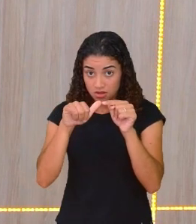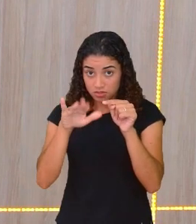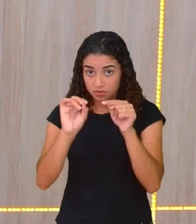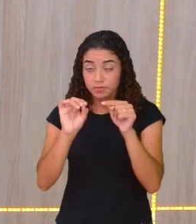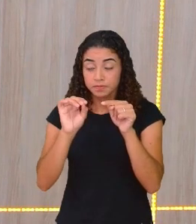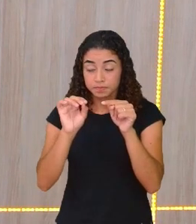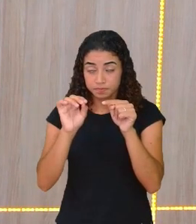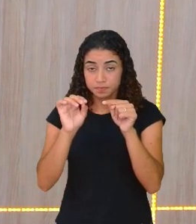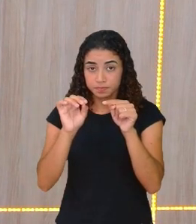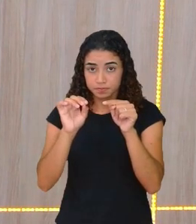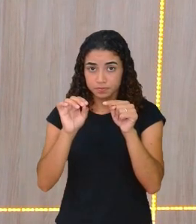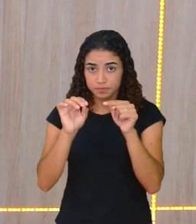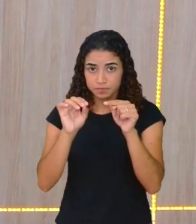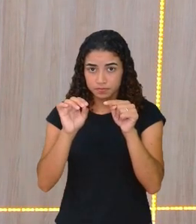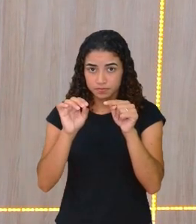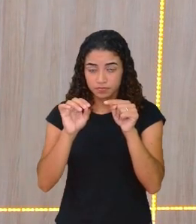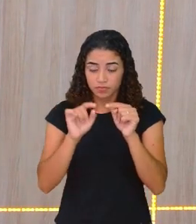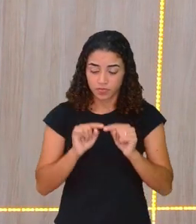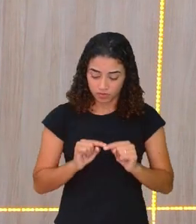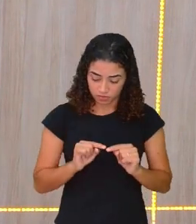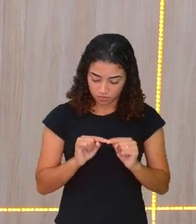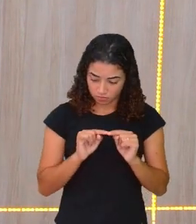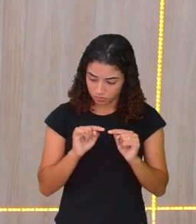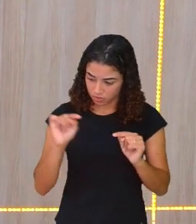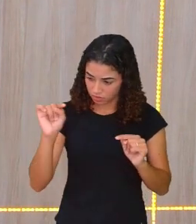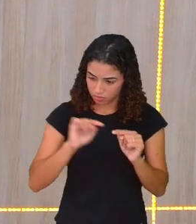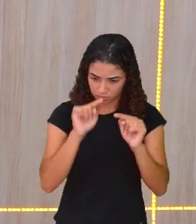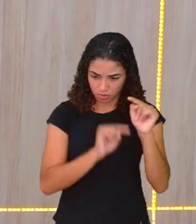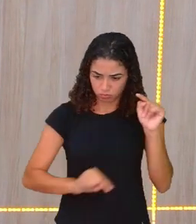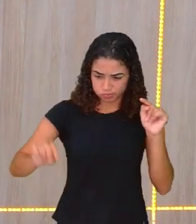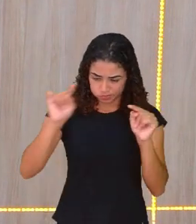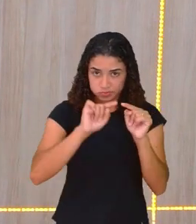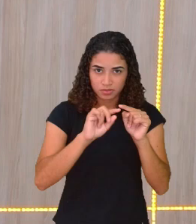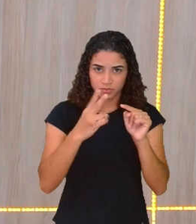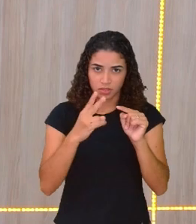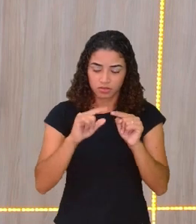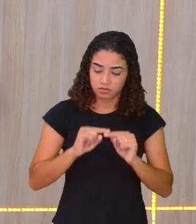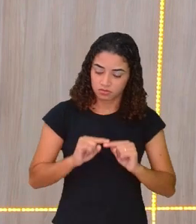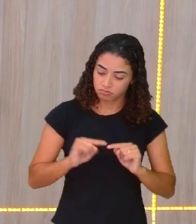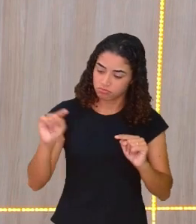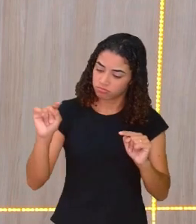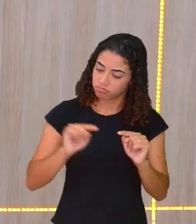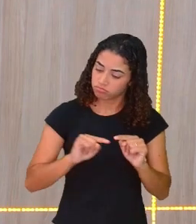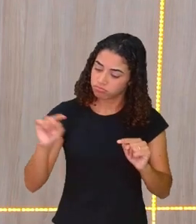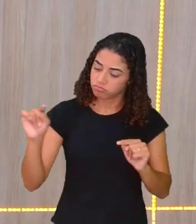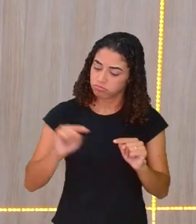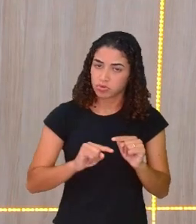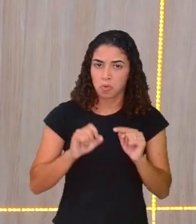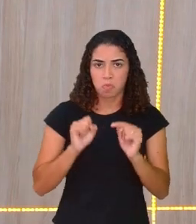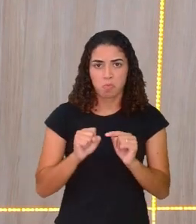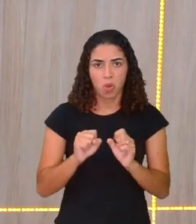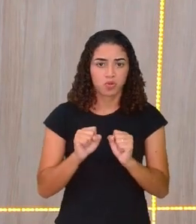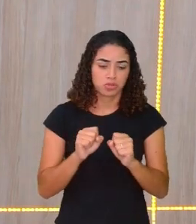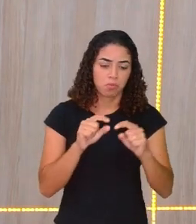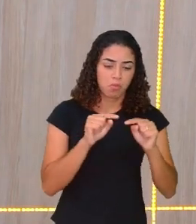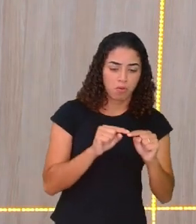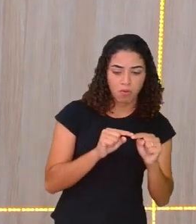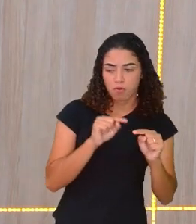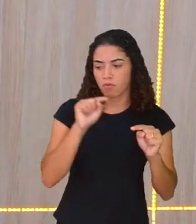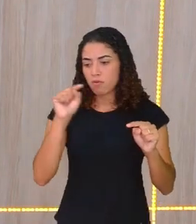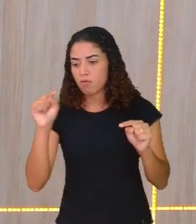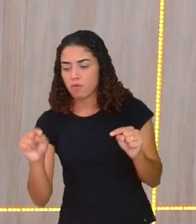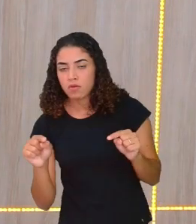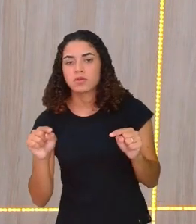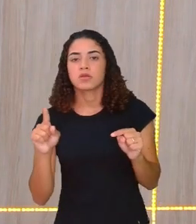raio. Corda, qualquer segmento de reta que vai de um lado de um ponto da borda a